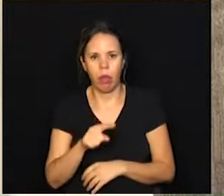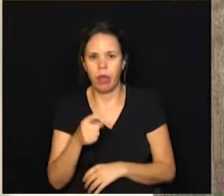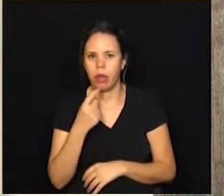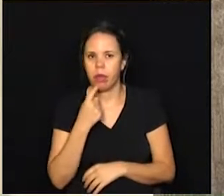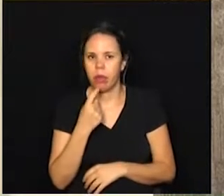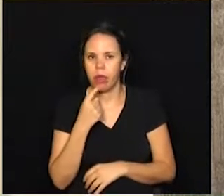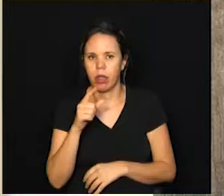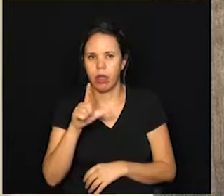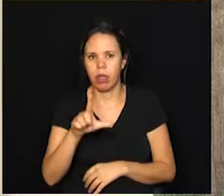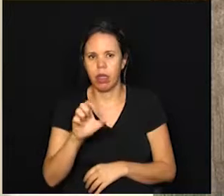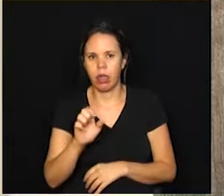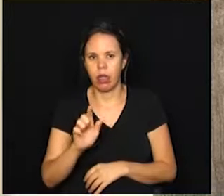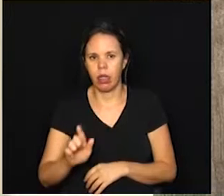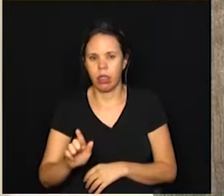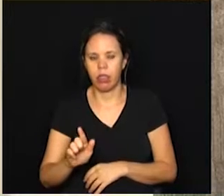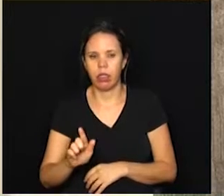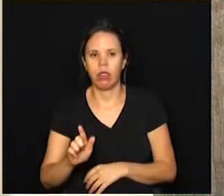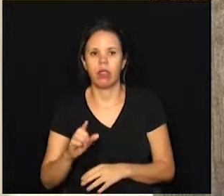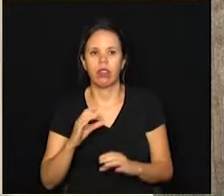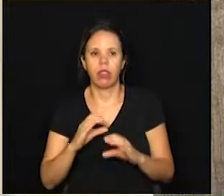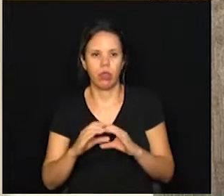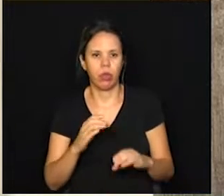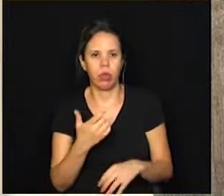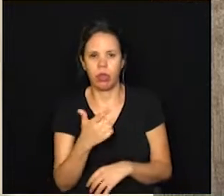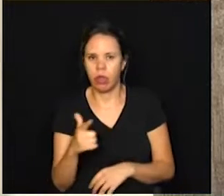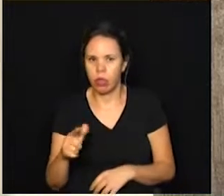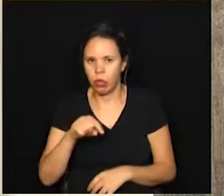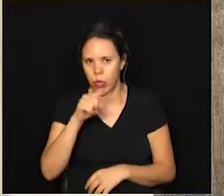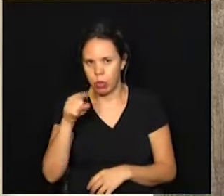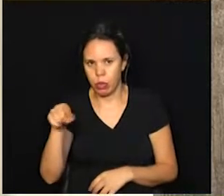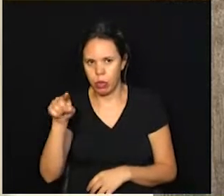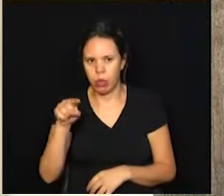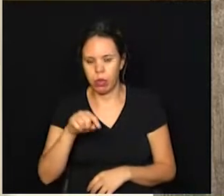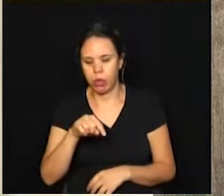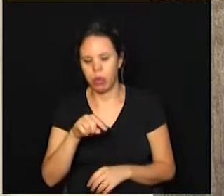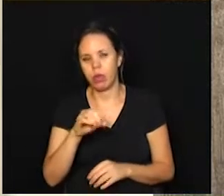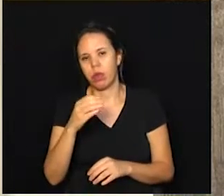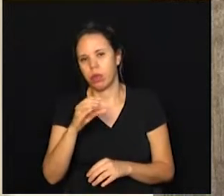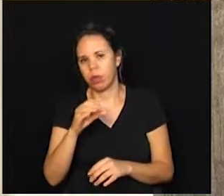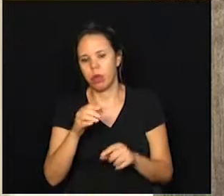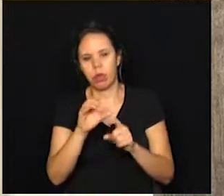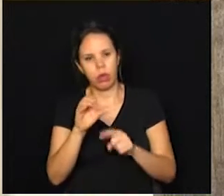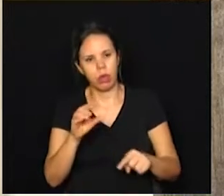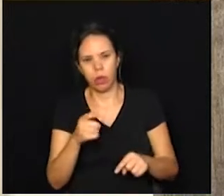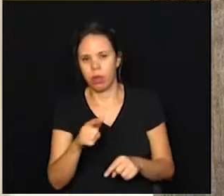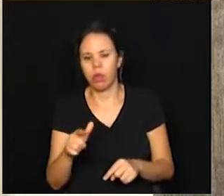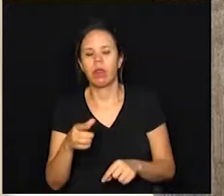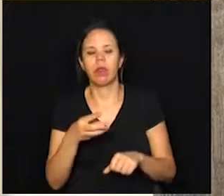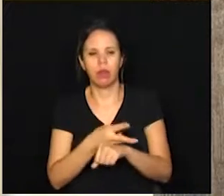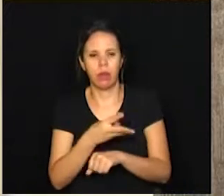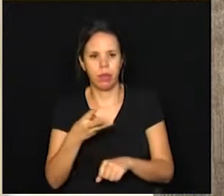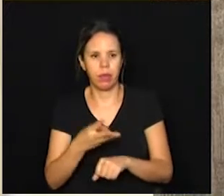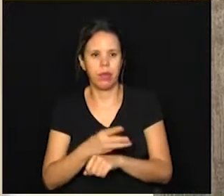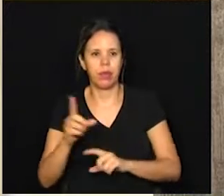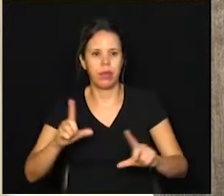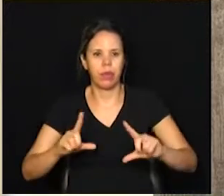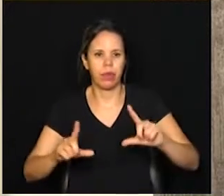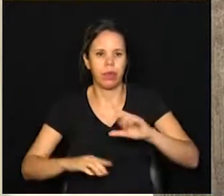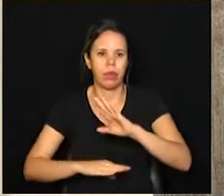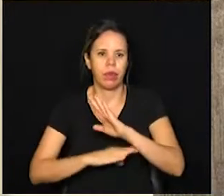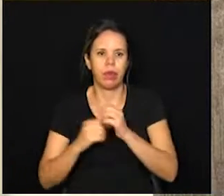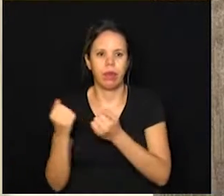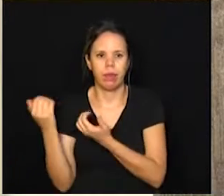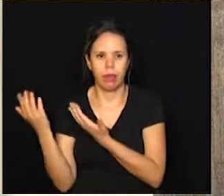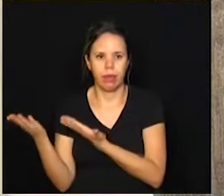comunicação@campinas.sp.leg.br, lembrando que comunicação sem o cedilha e sem o acento, e também pelo WhatsApp da TV Câmara. O número